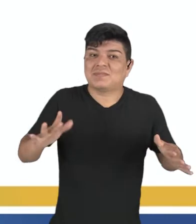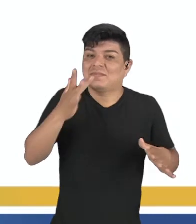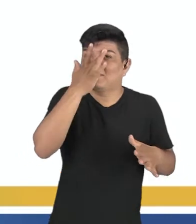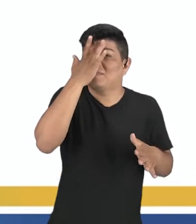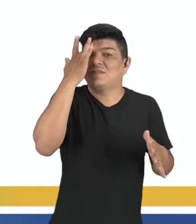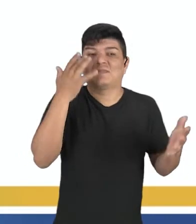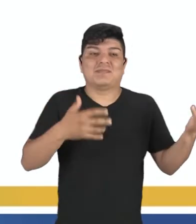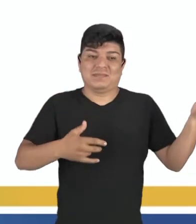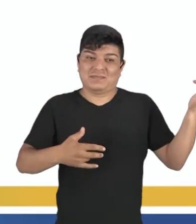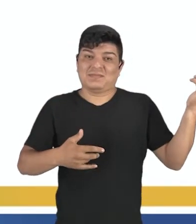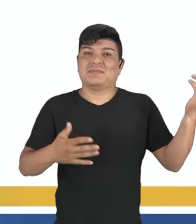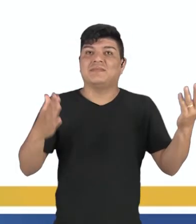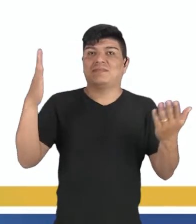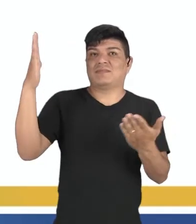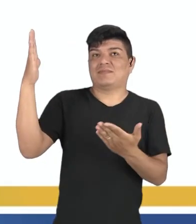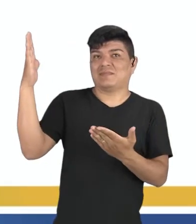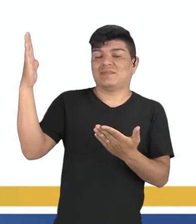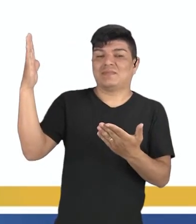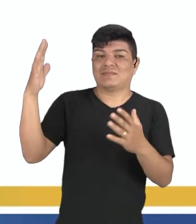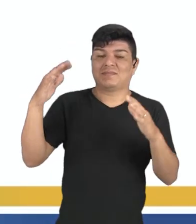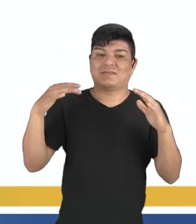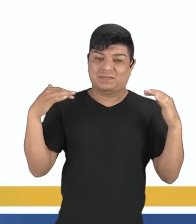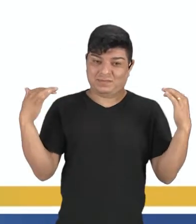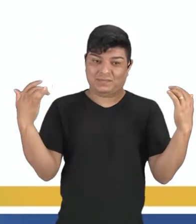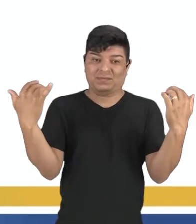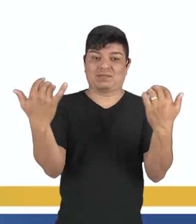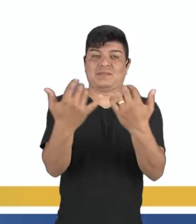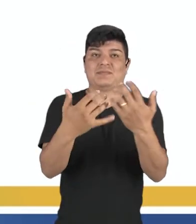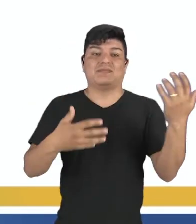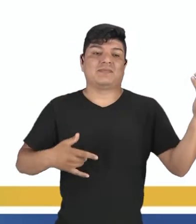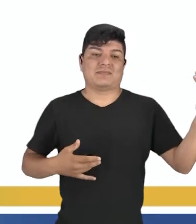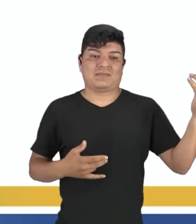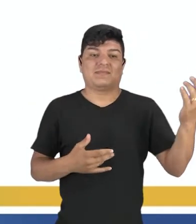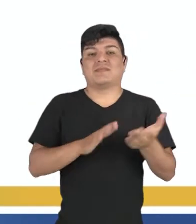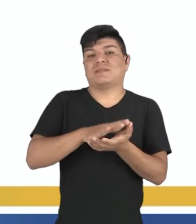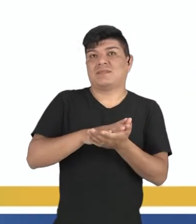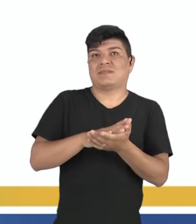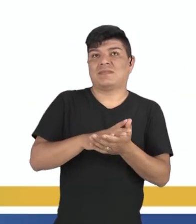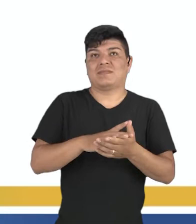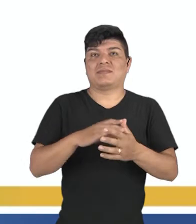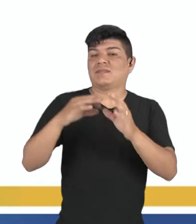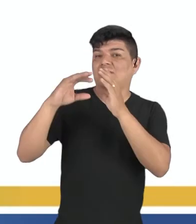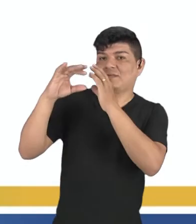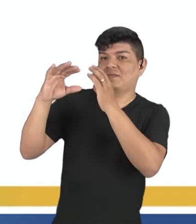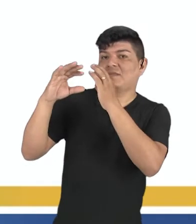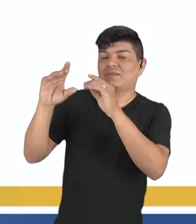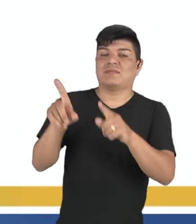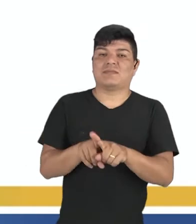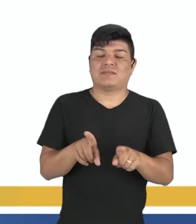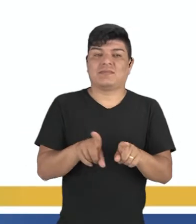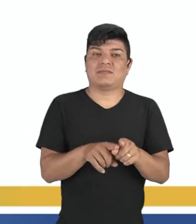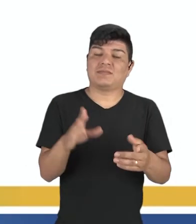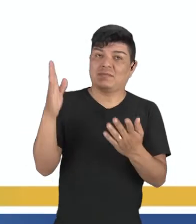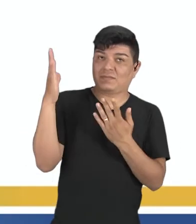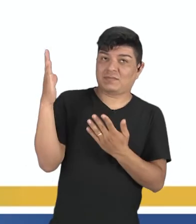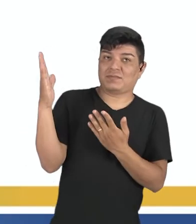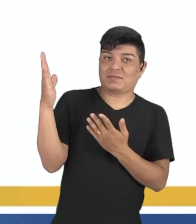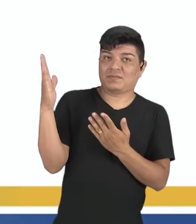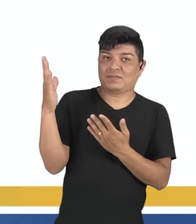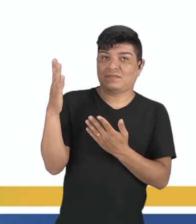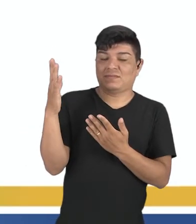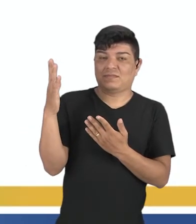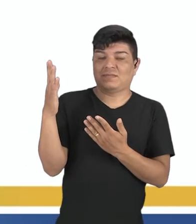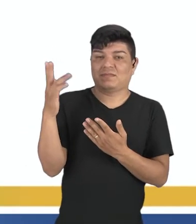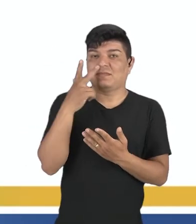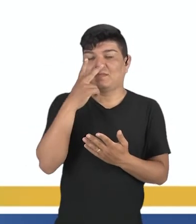pessoas em volta de um violão e outros instrumentos musicais, que é a cara do